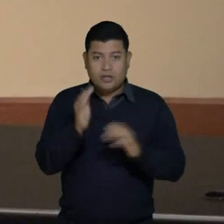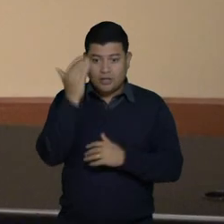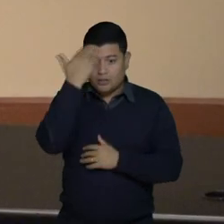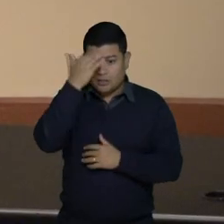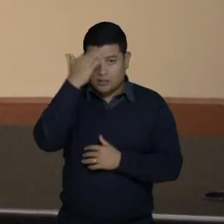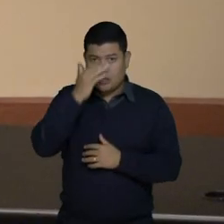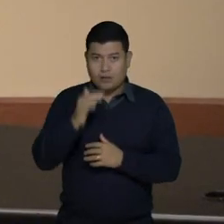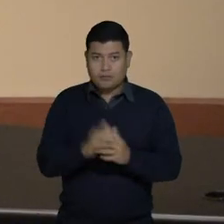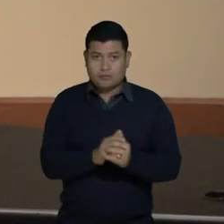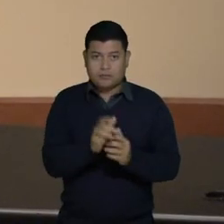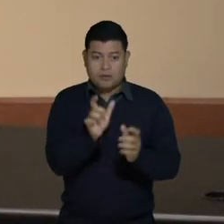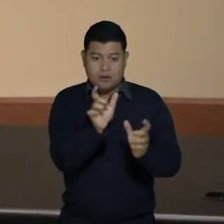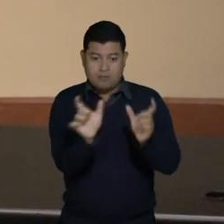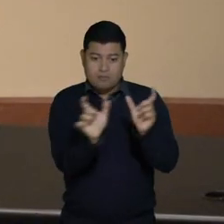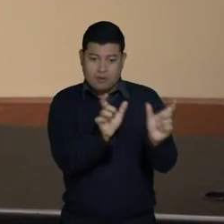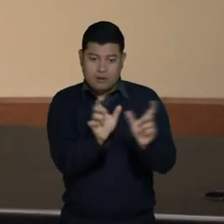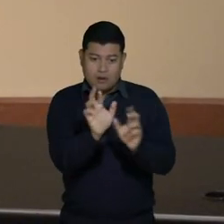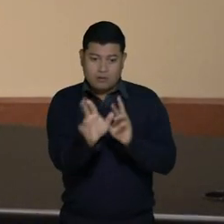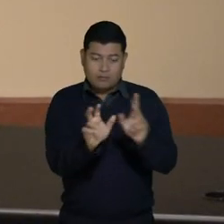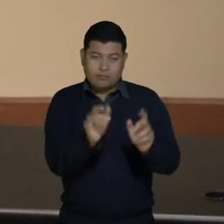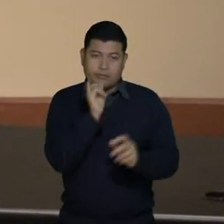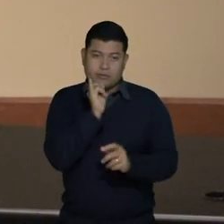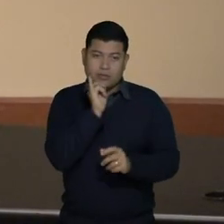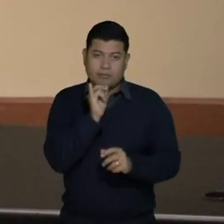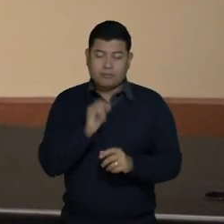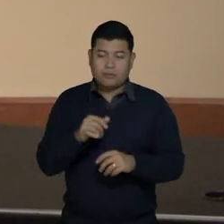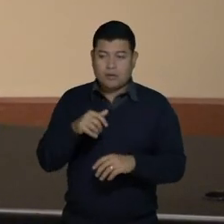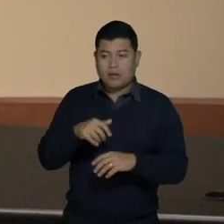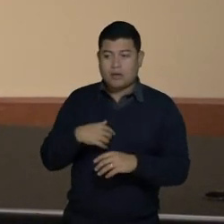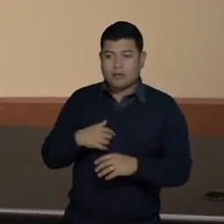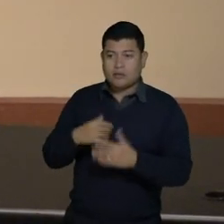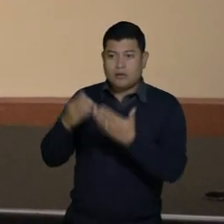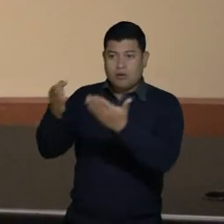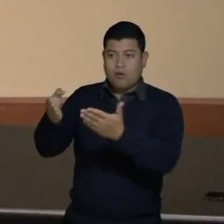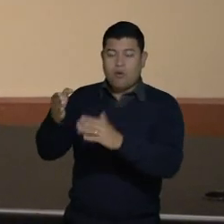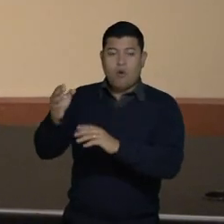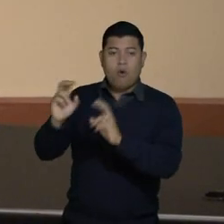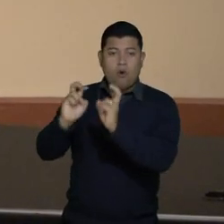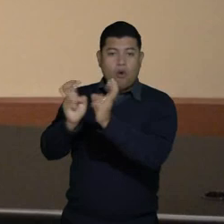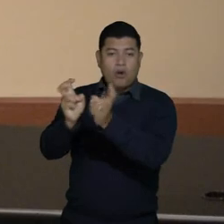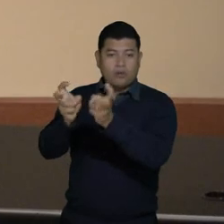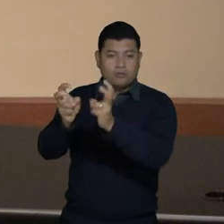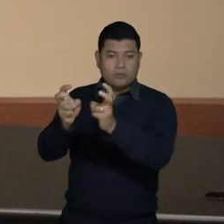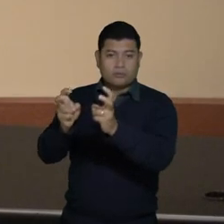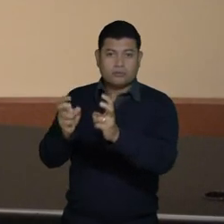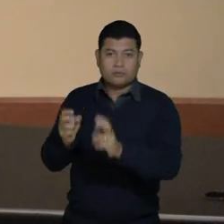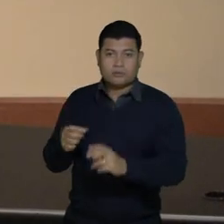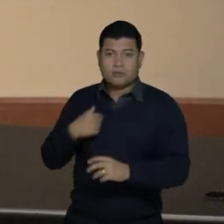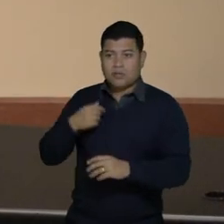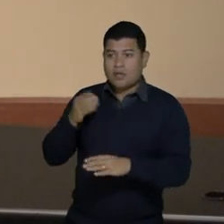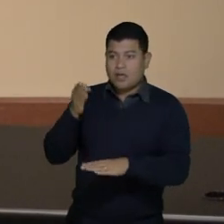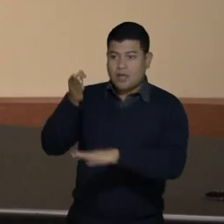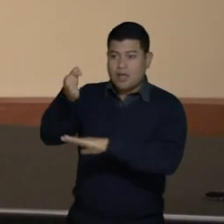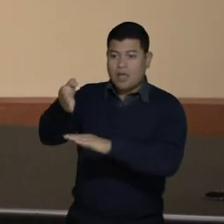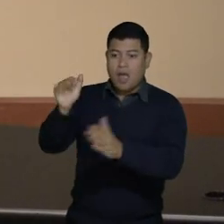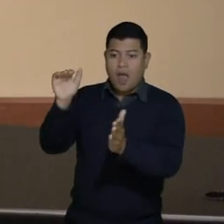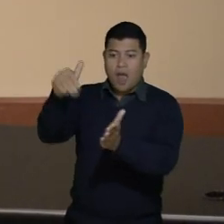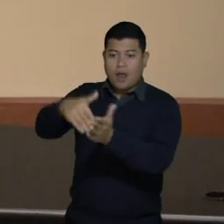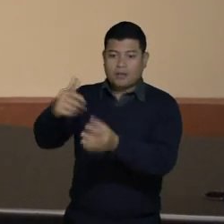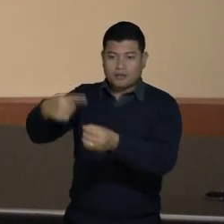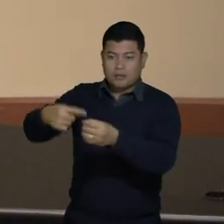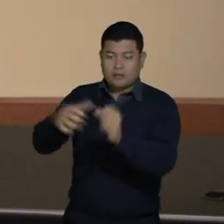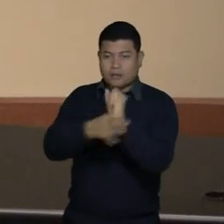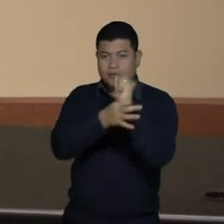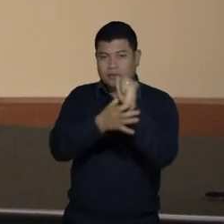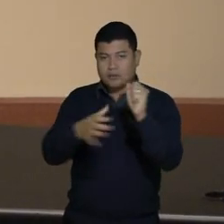para ele pegar o ônibus para ir para São José né